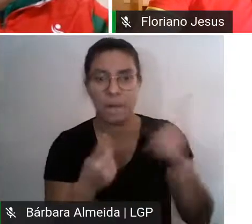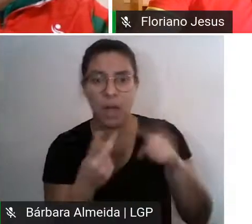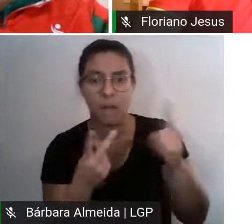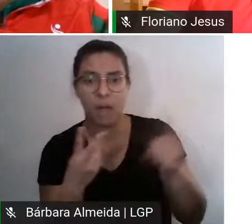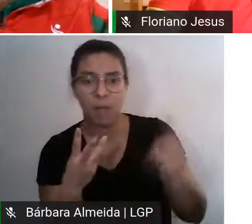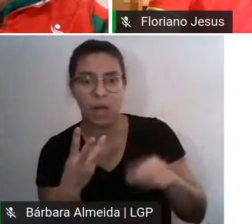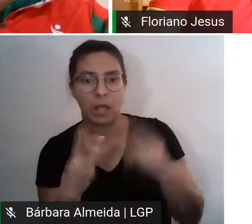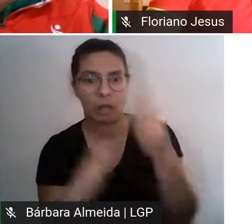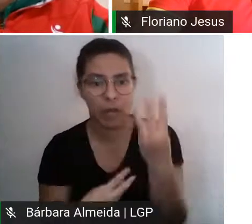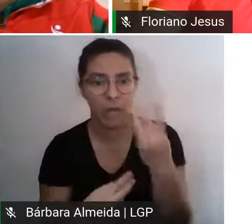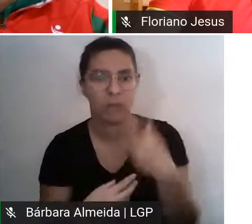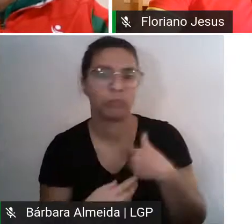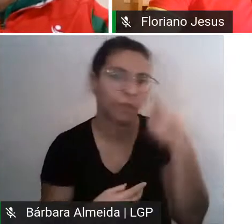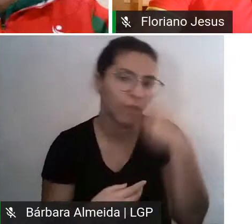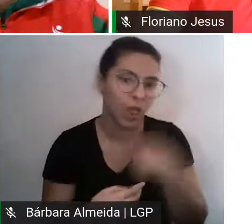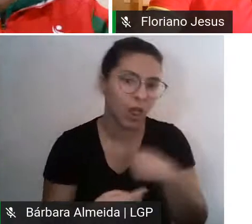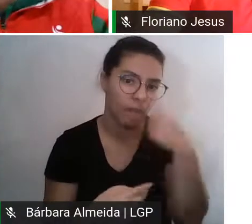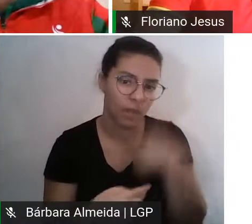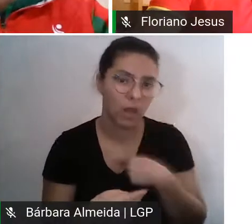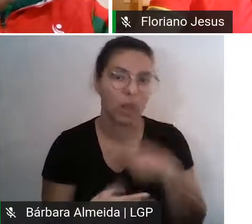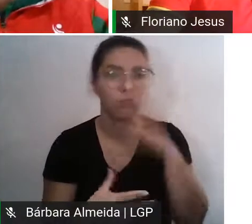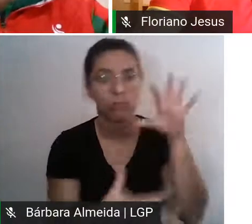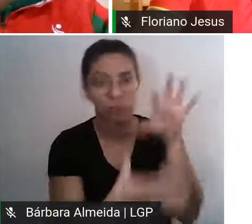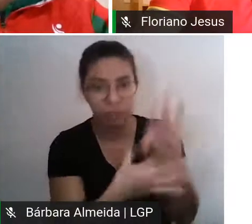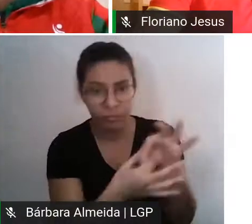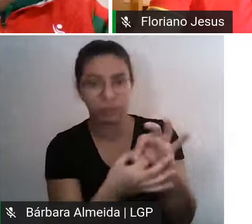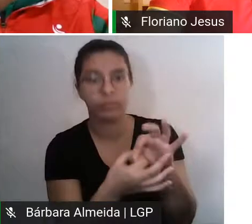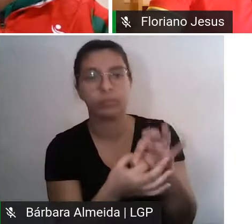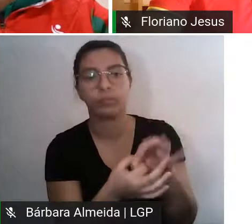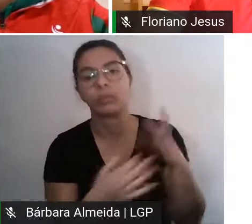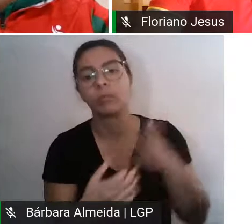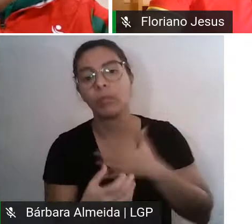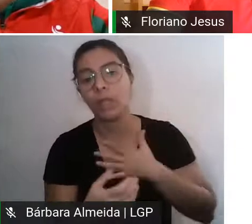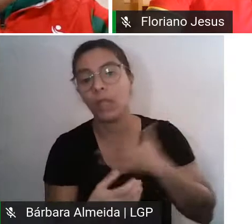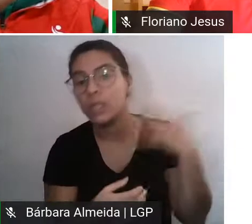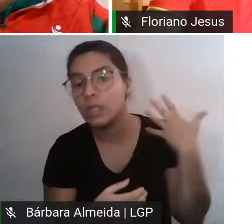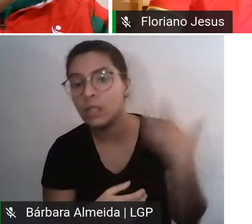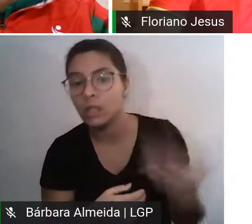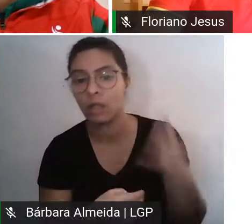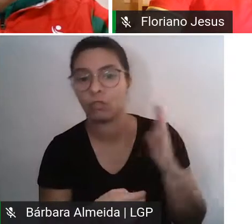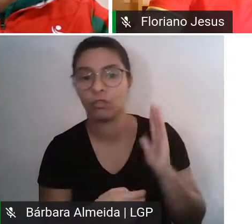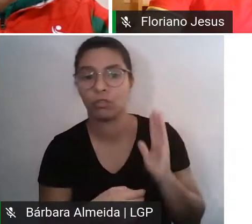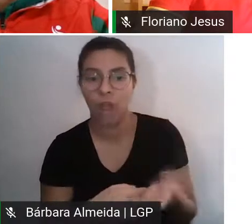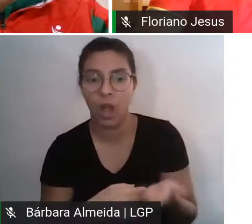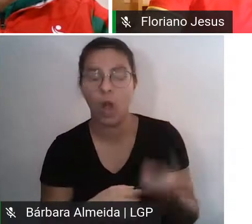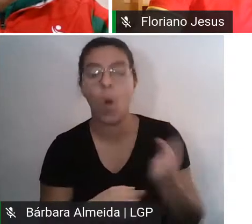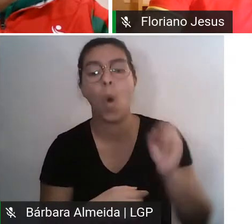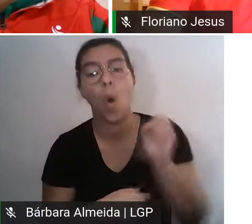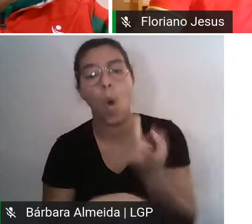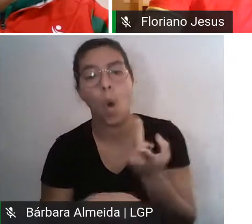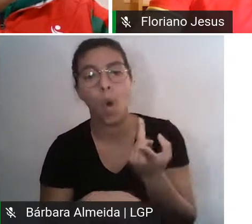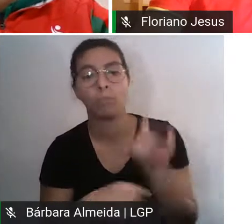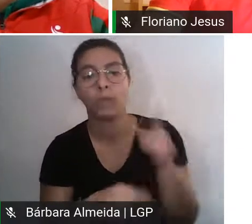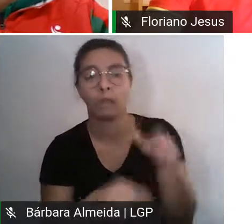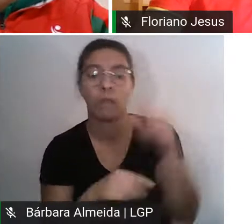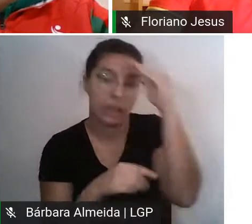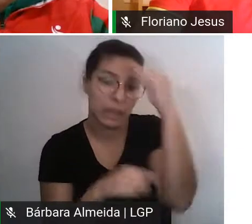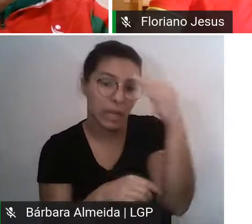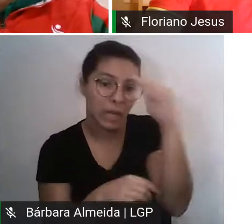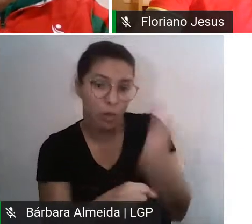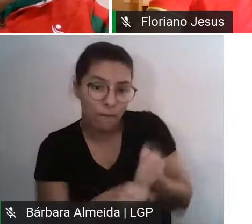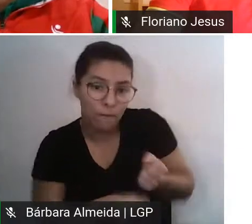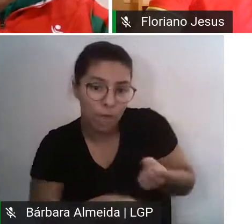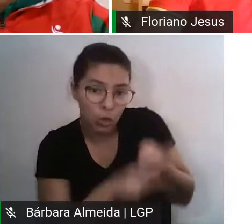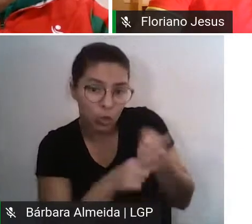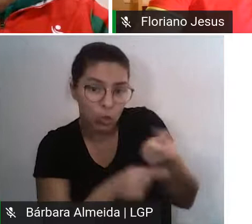e vocês já sabem que tem a ver com a parte do cansaço, que se calhar a espasticidade aumentou ou isso tudo, são vocês, treinadores, que o têm que tirar